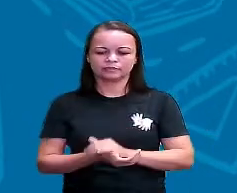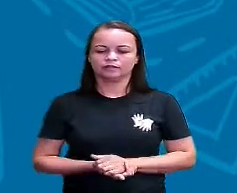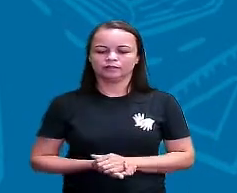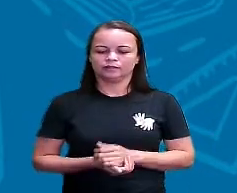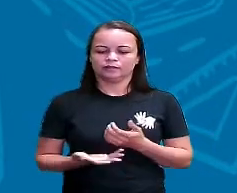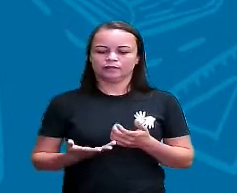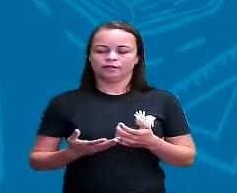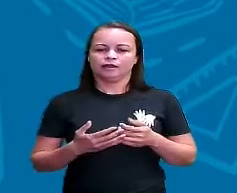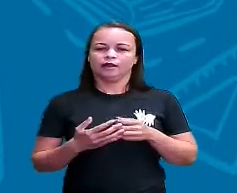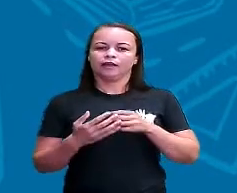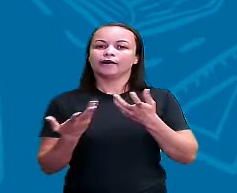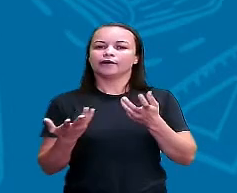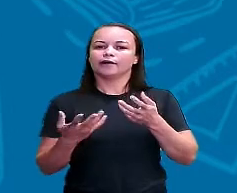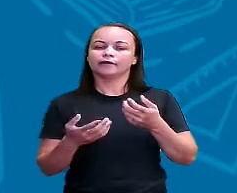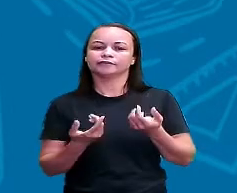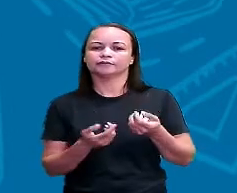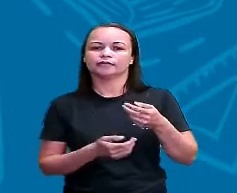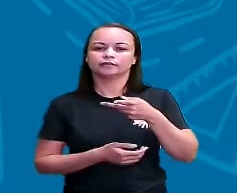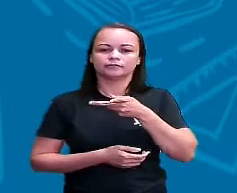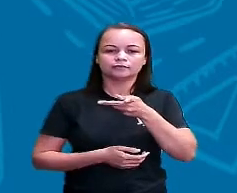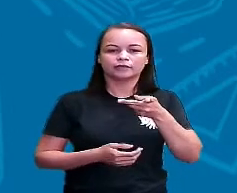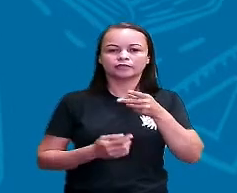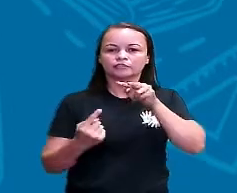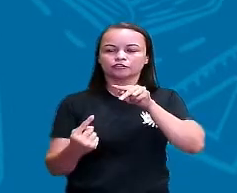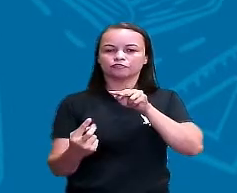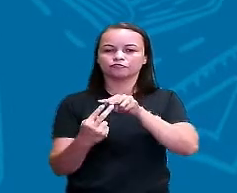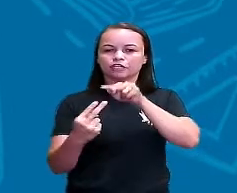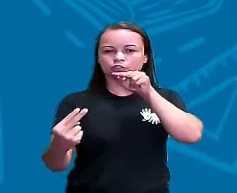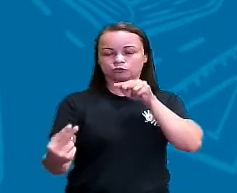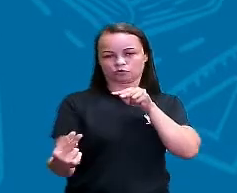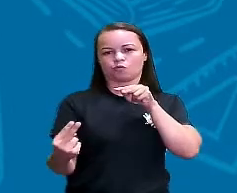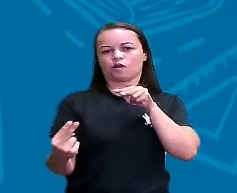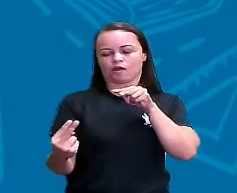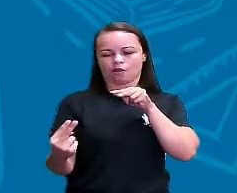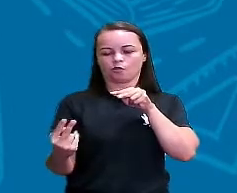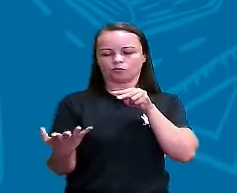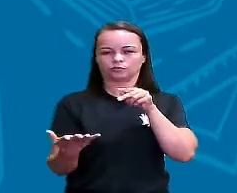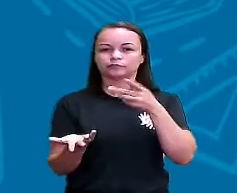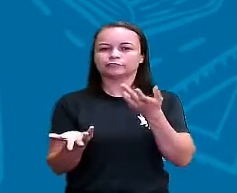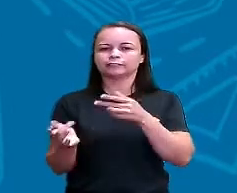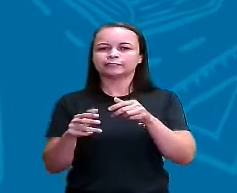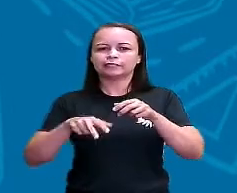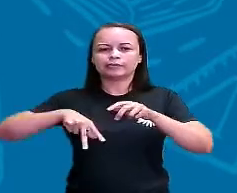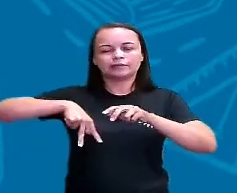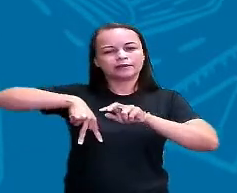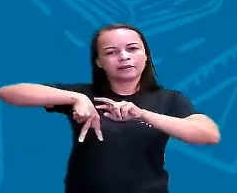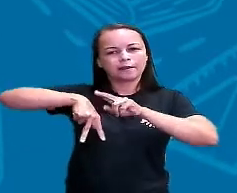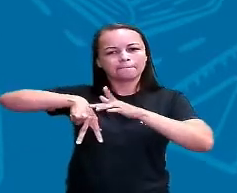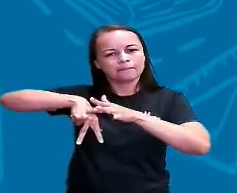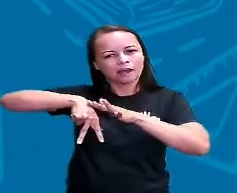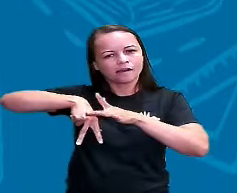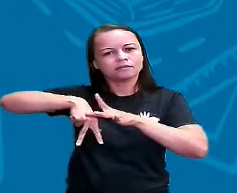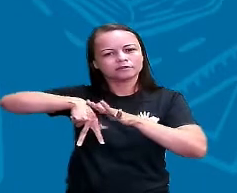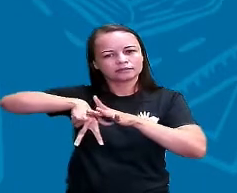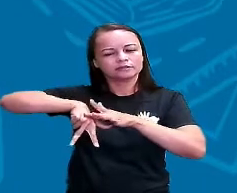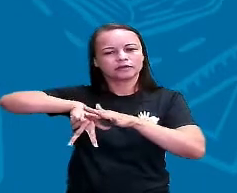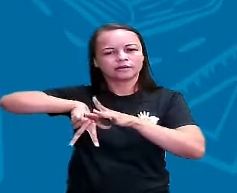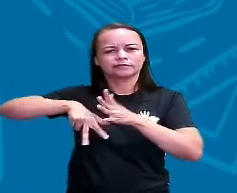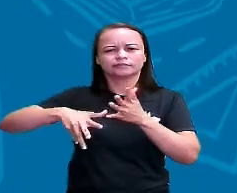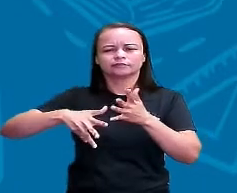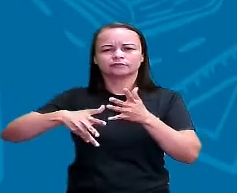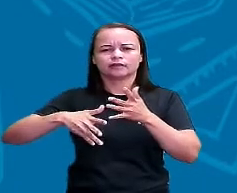de pacientes. A gente viu que com a pandemia, muitas pessoas nem precisavam ir ao médico. Bastava fazer